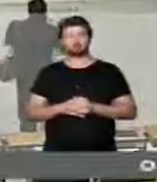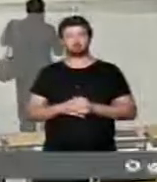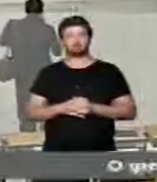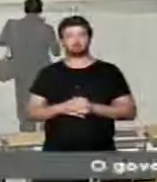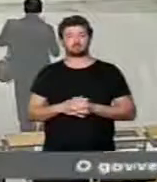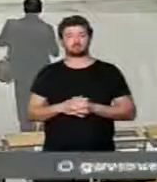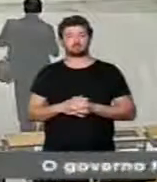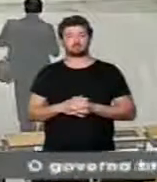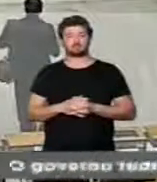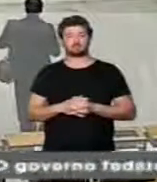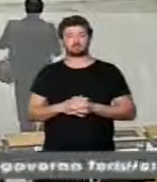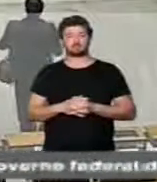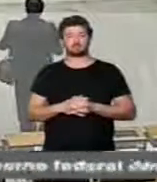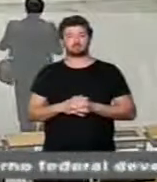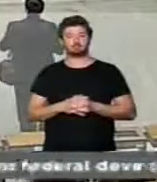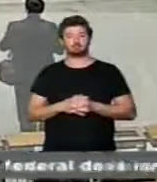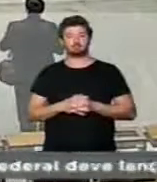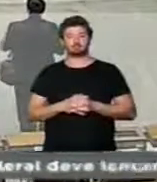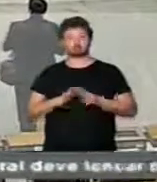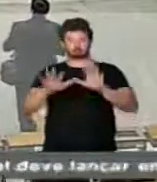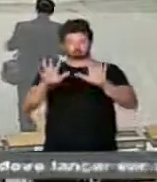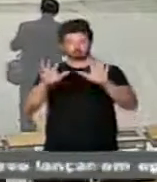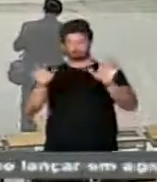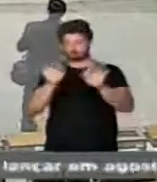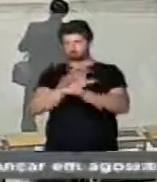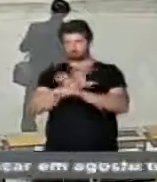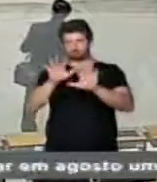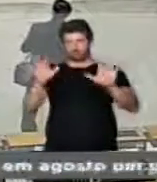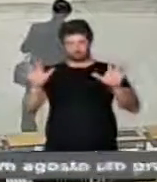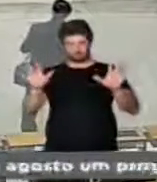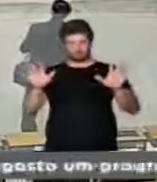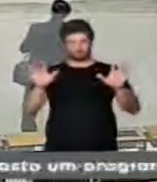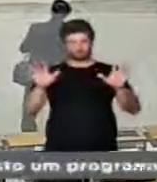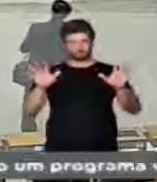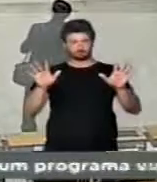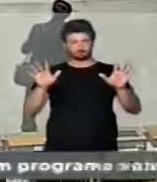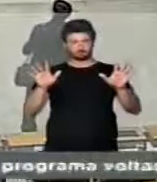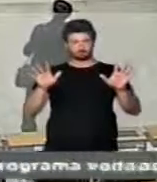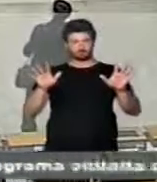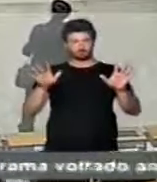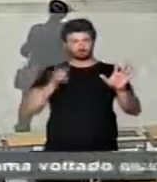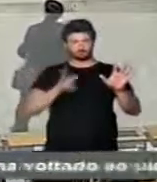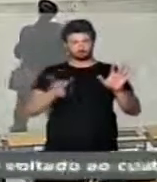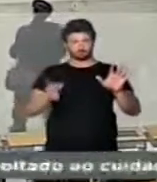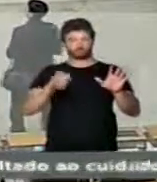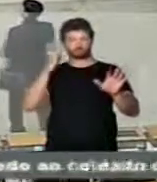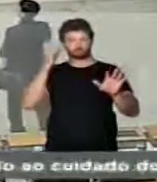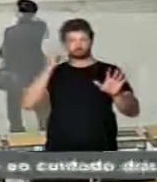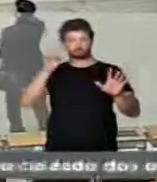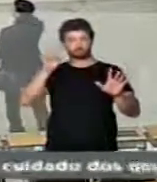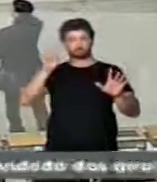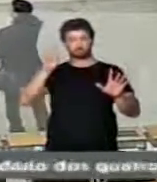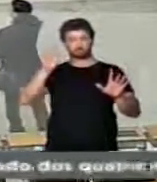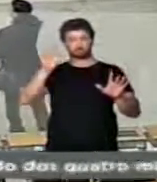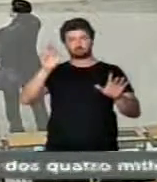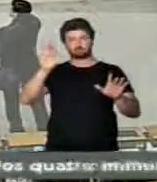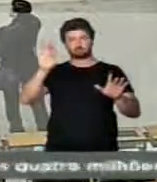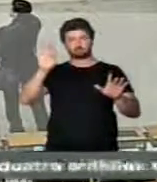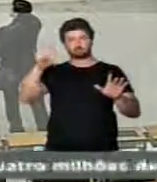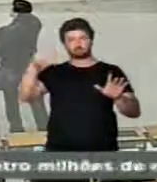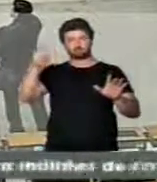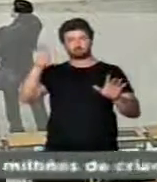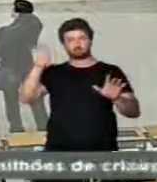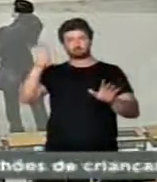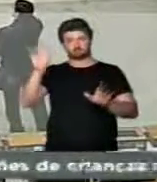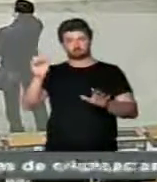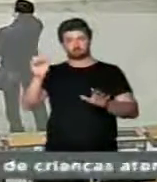senhor presidente. Ainda, só para nós vamos terminar, já vou dar a sequência. Deputado Duarte Nogueira, deputado